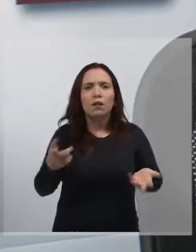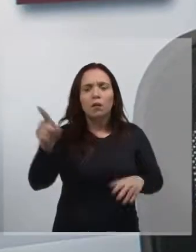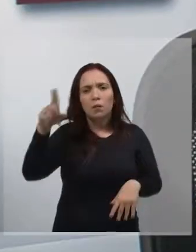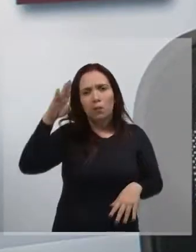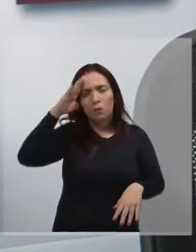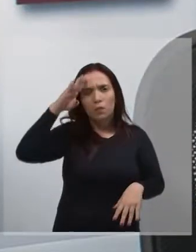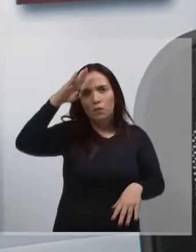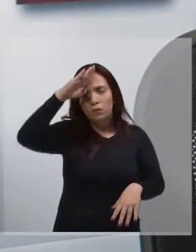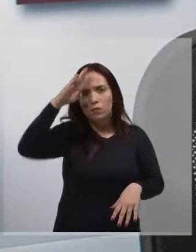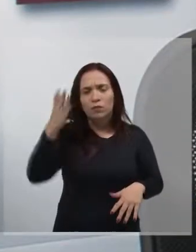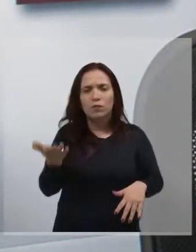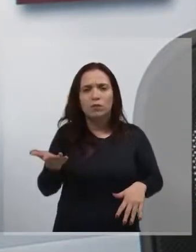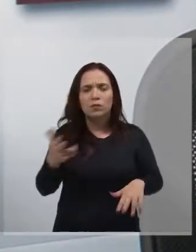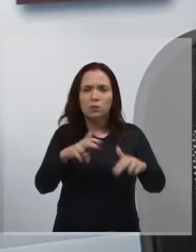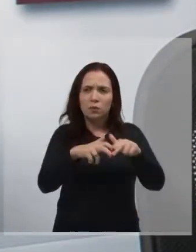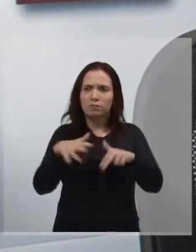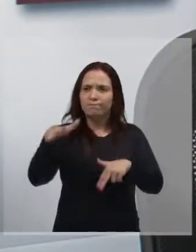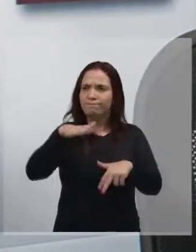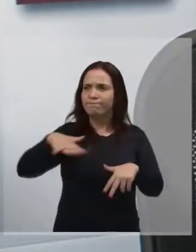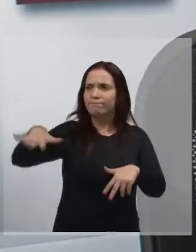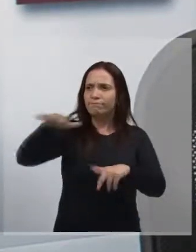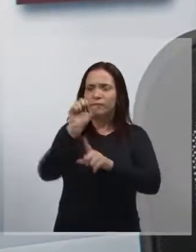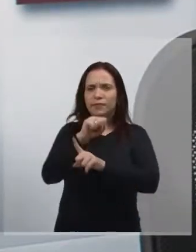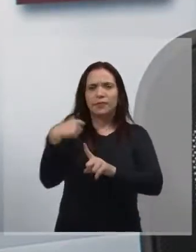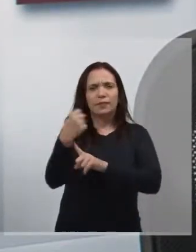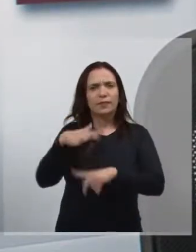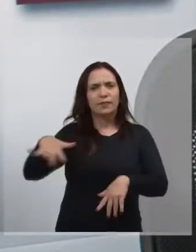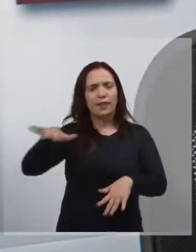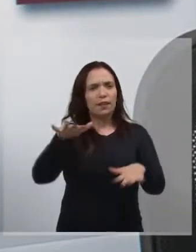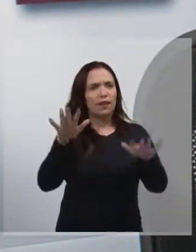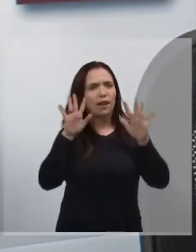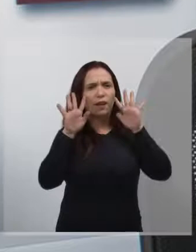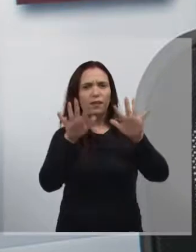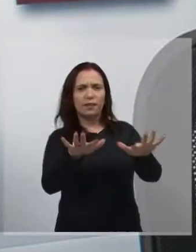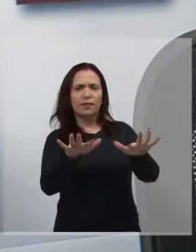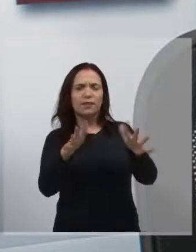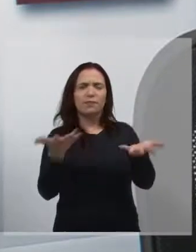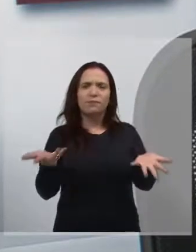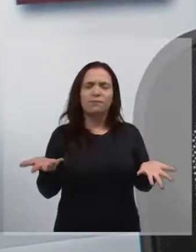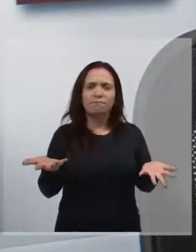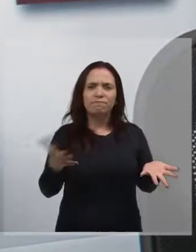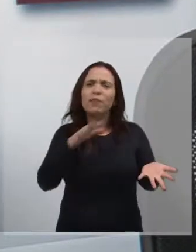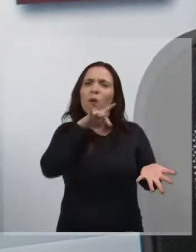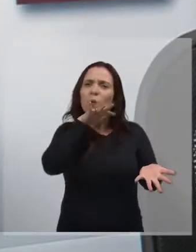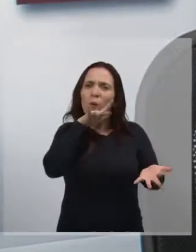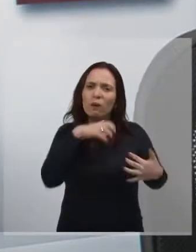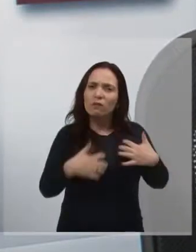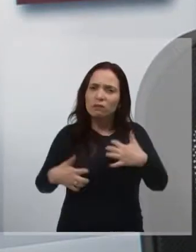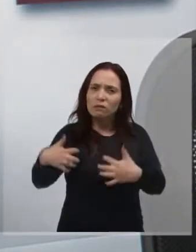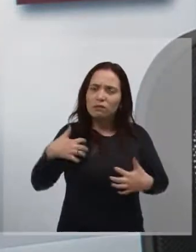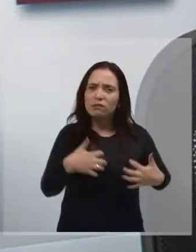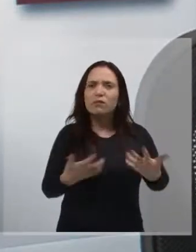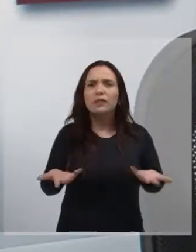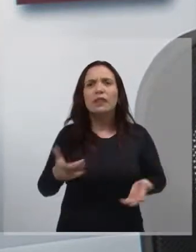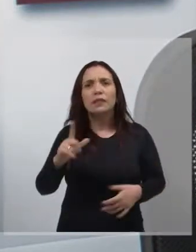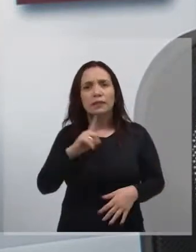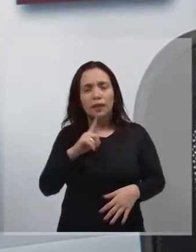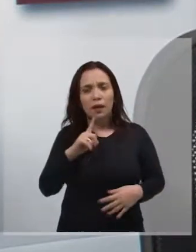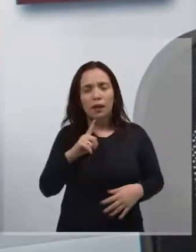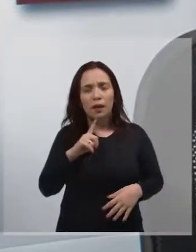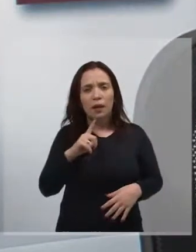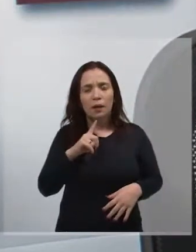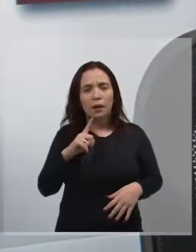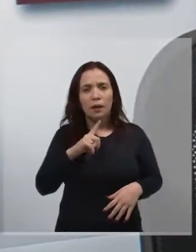joga elogio. Isso causa um mal-estar na população. É uma sensação de que, por um lado, existe gente